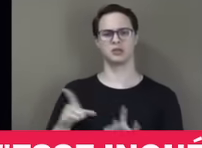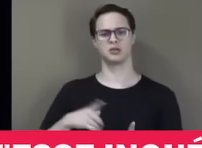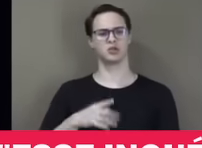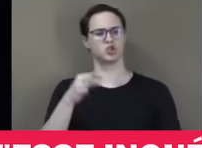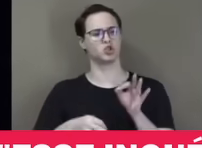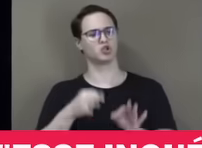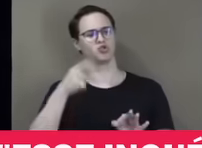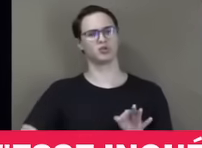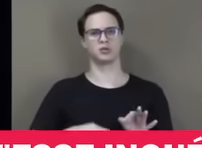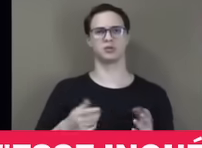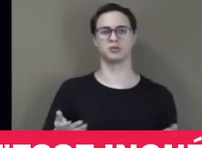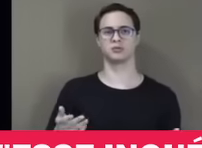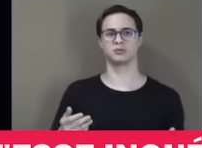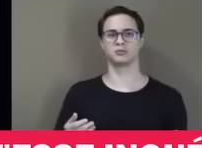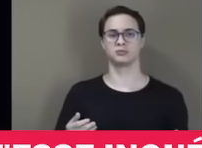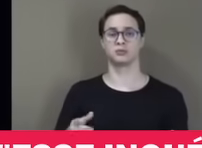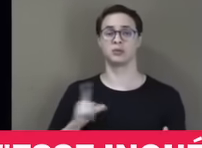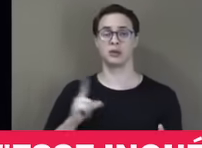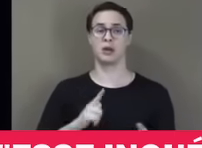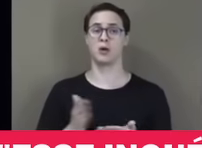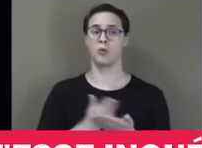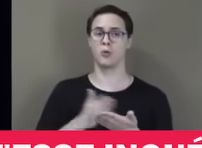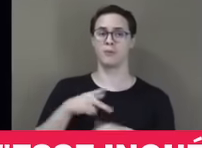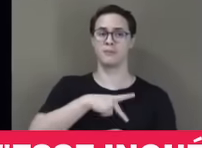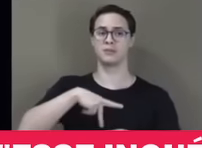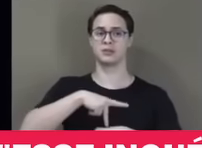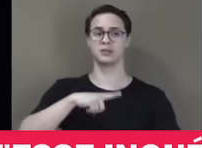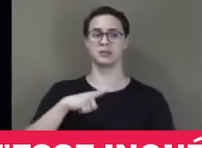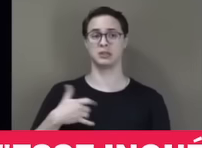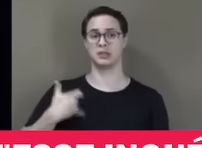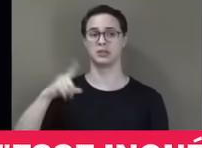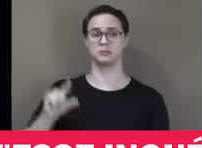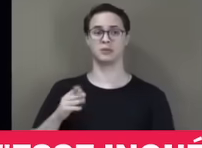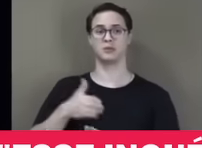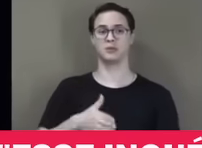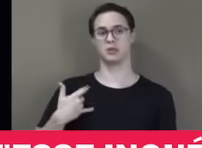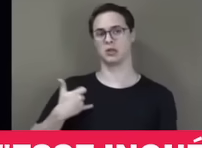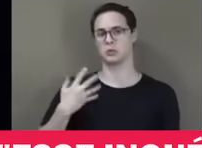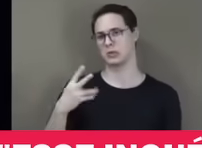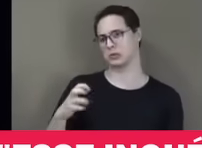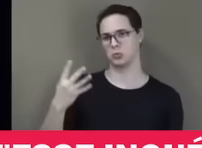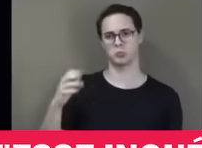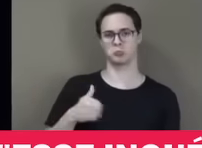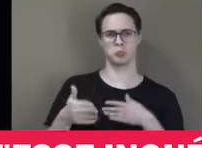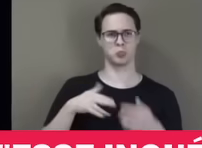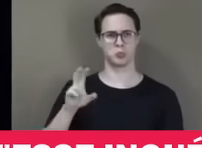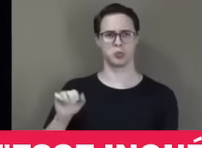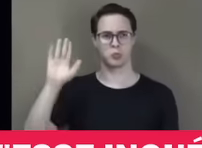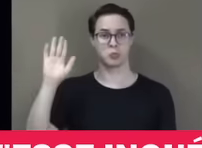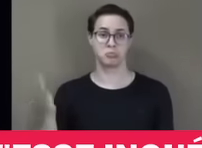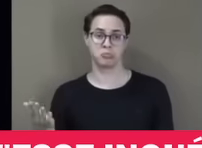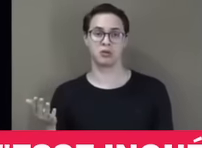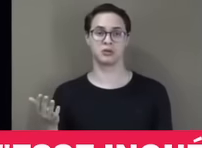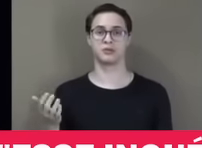semelhante? Então, há países que adotam idade mínima, não de 35, adotam de 45, adotam de 48, de 50.